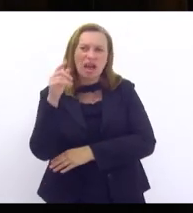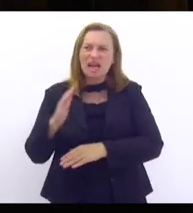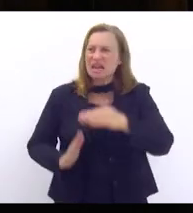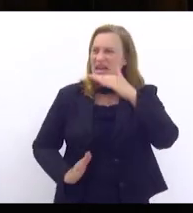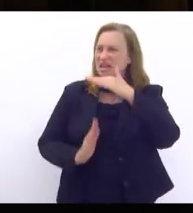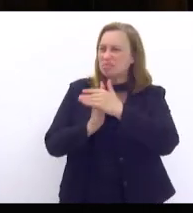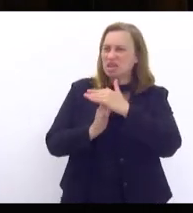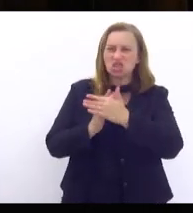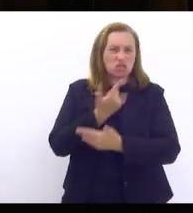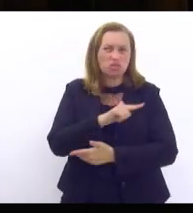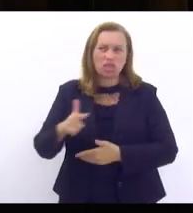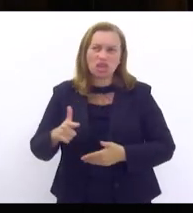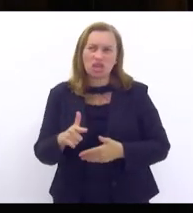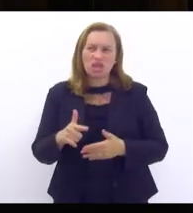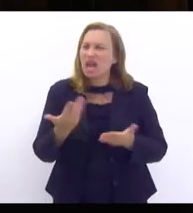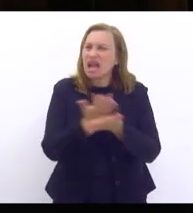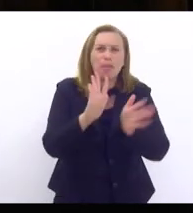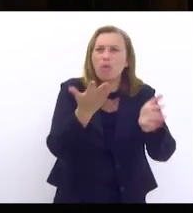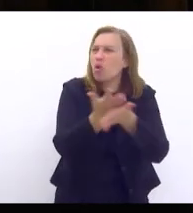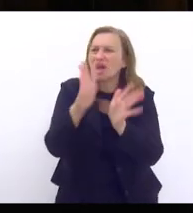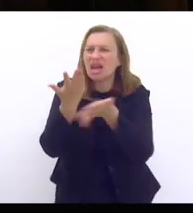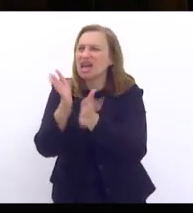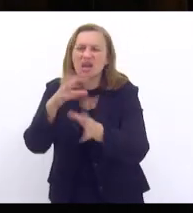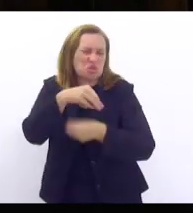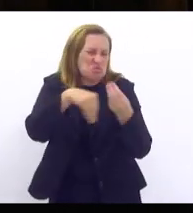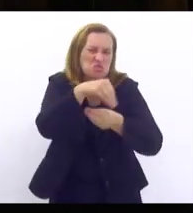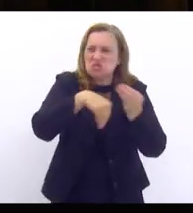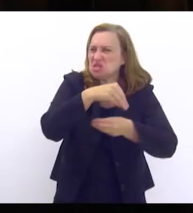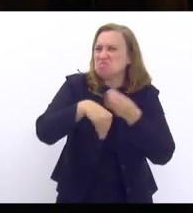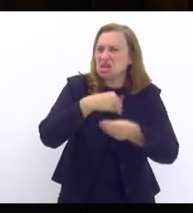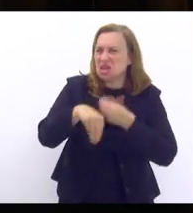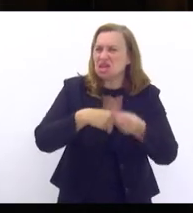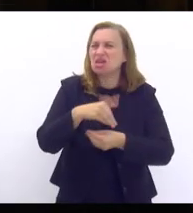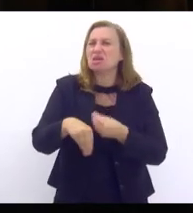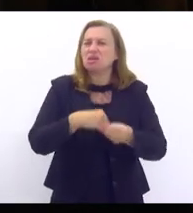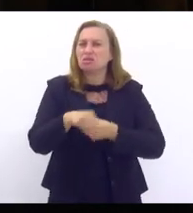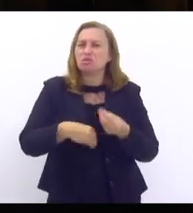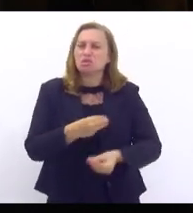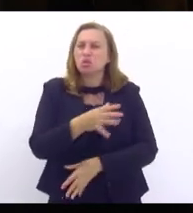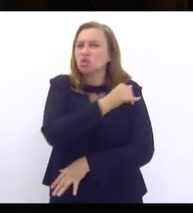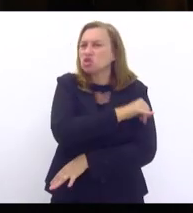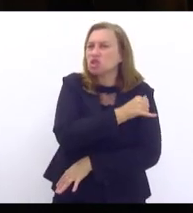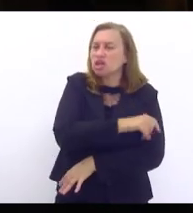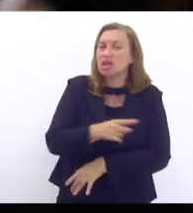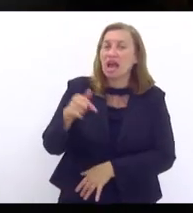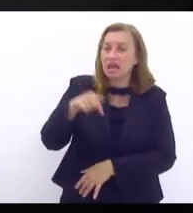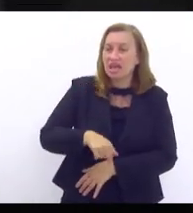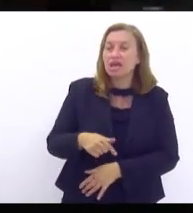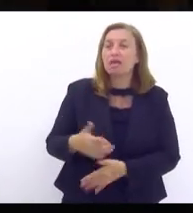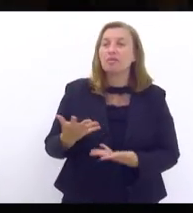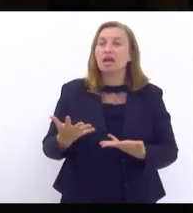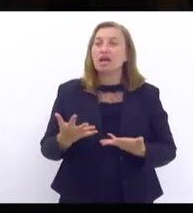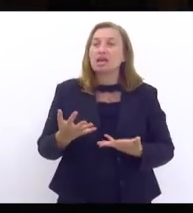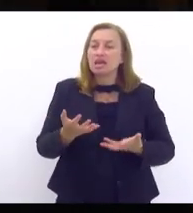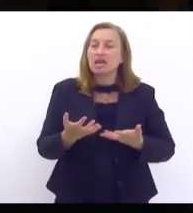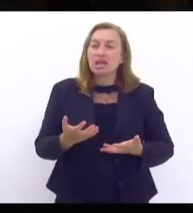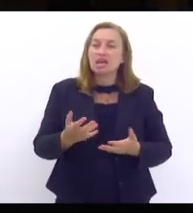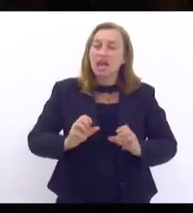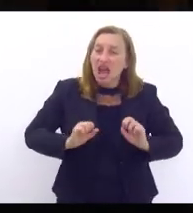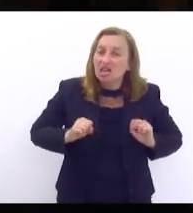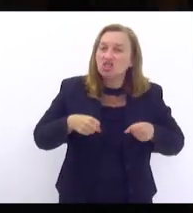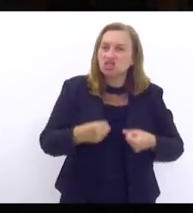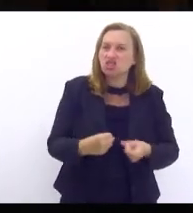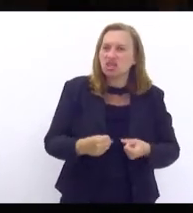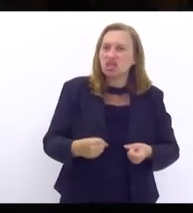mas o bairro Nobre, não, acabou. Aqui virou várzea mesmo, é a Várzea de Janeiro, e a gente está aqui para tentar botar a cara.